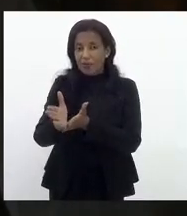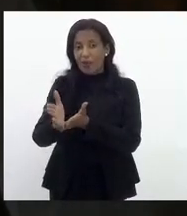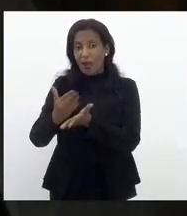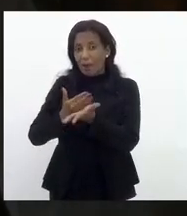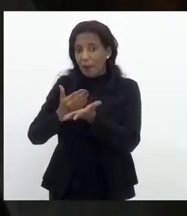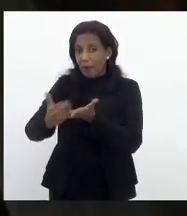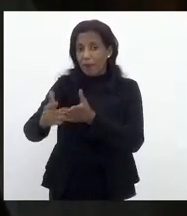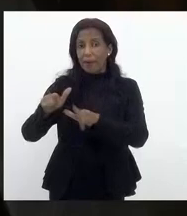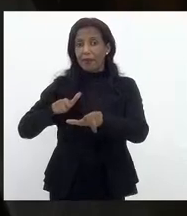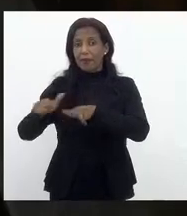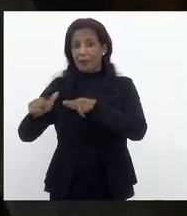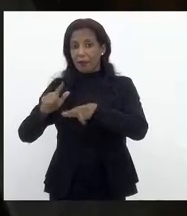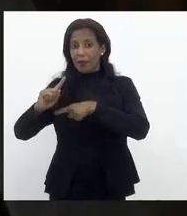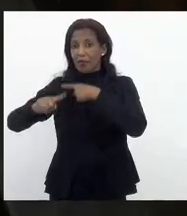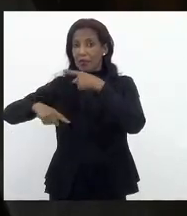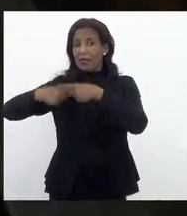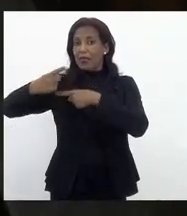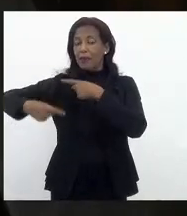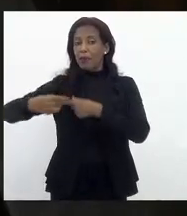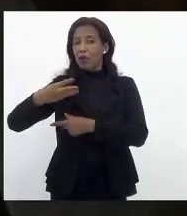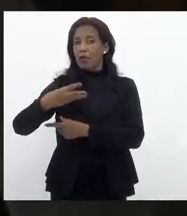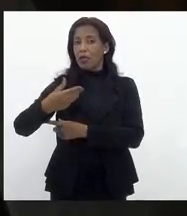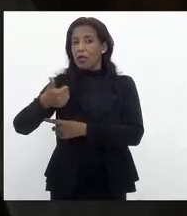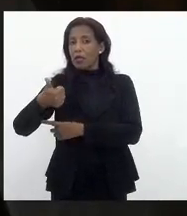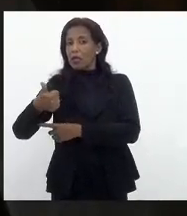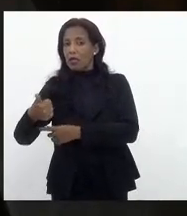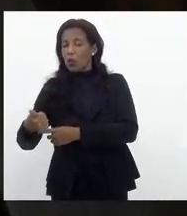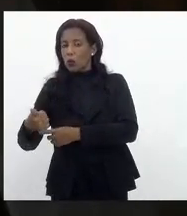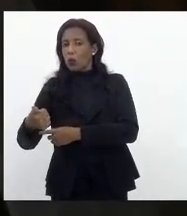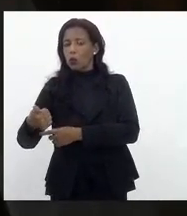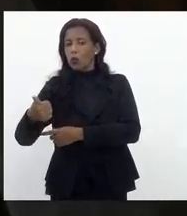público após 31